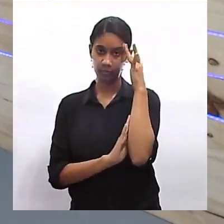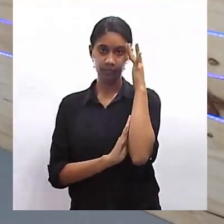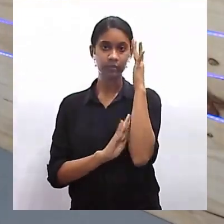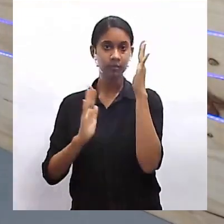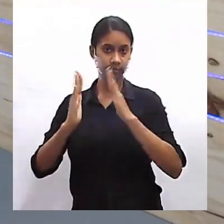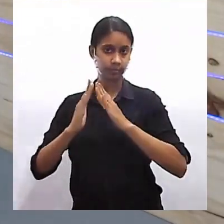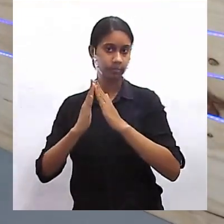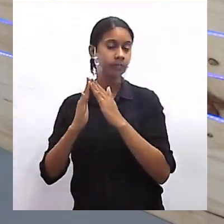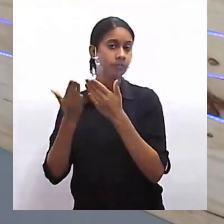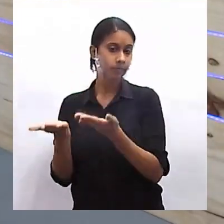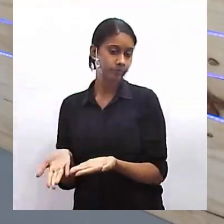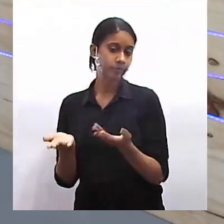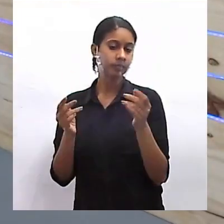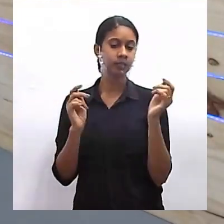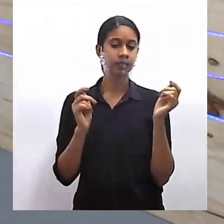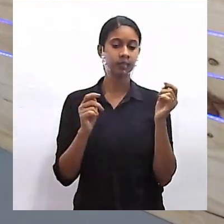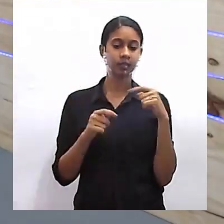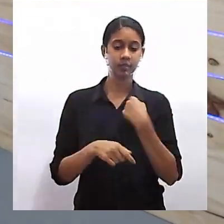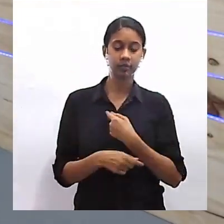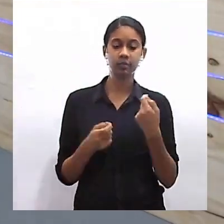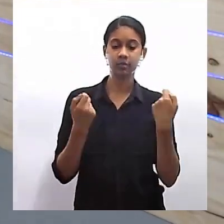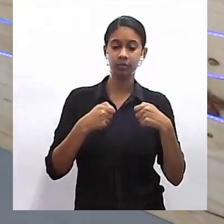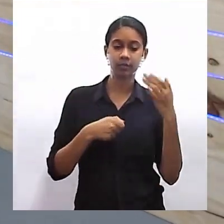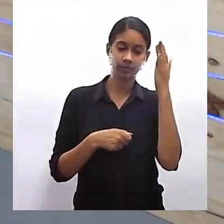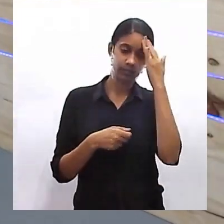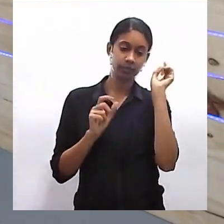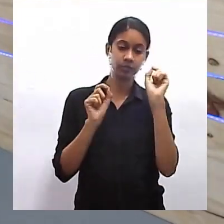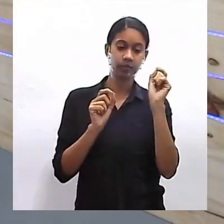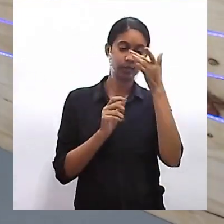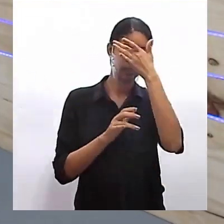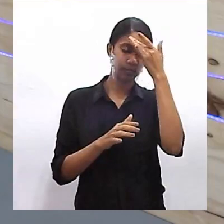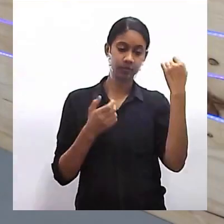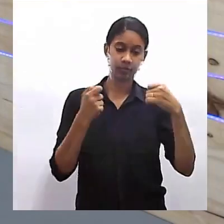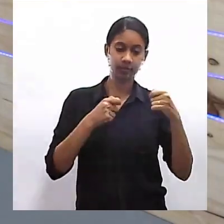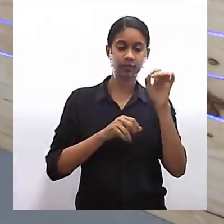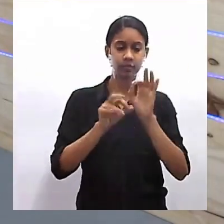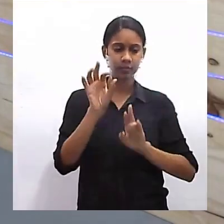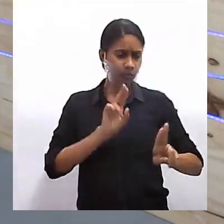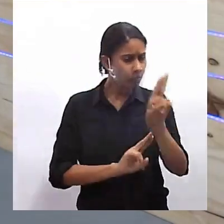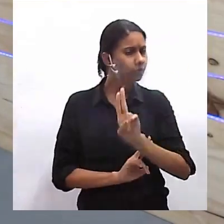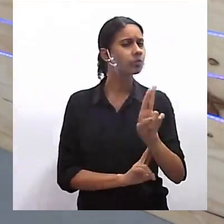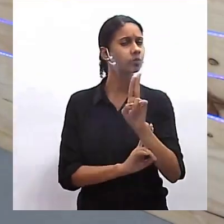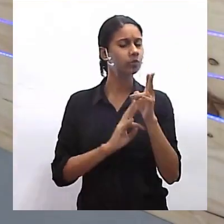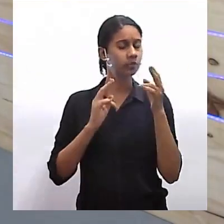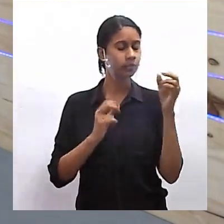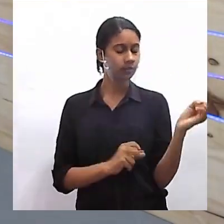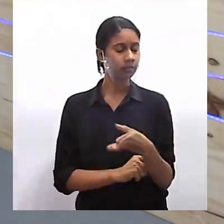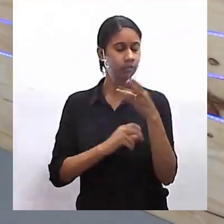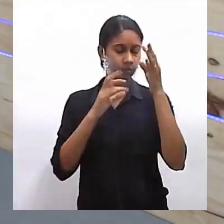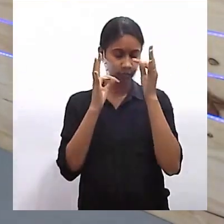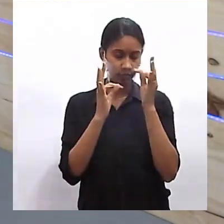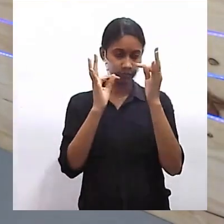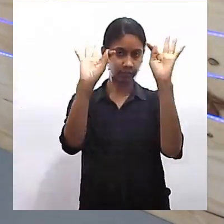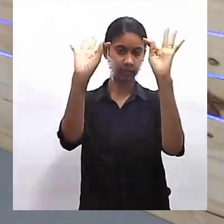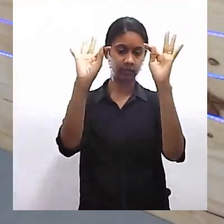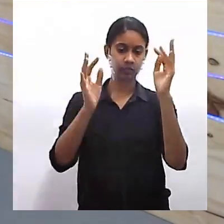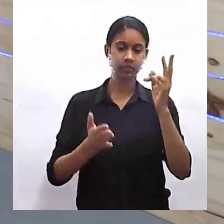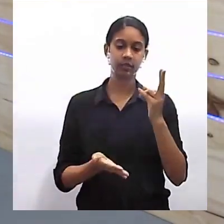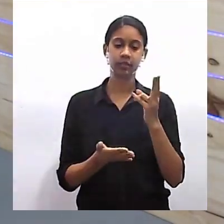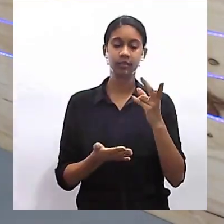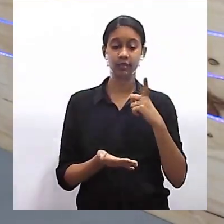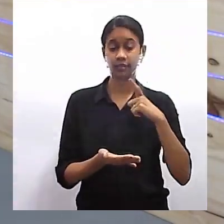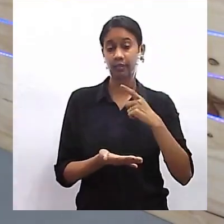leva a considerar que as pessoas precisam se atualizar nas novas tecnologias que surgem e se